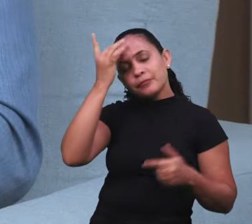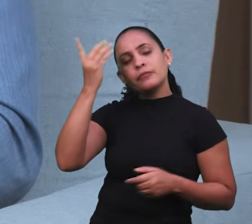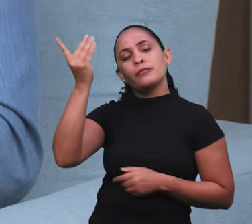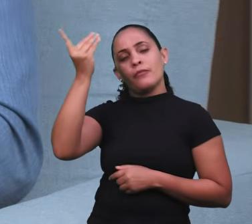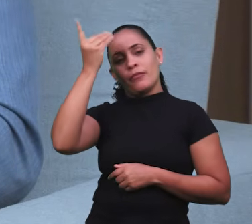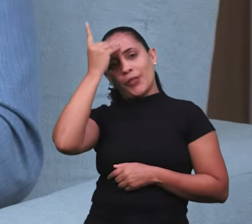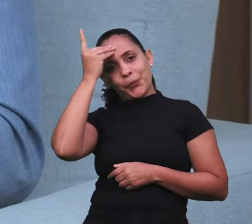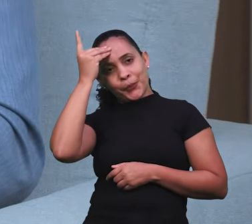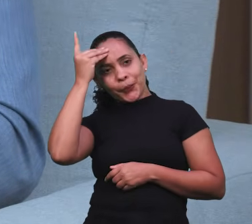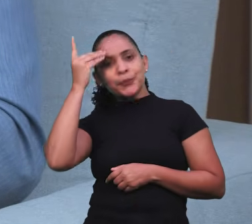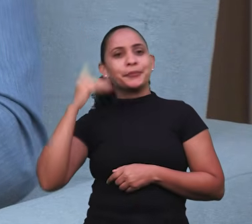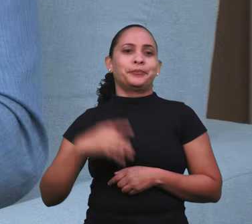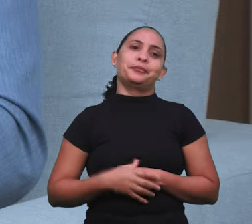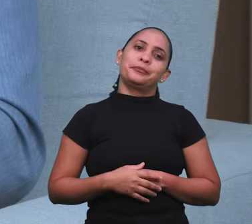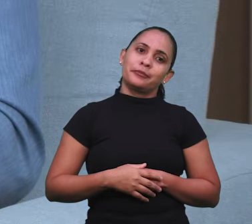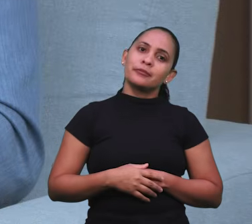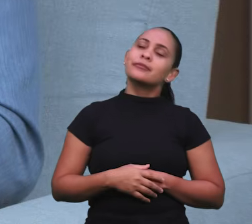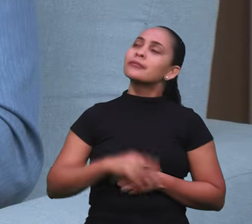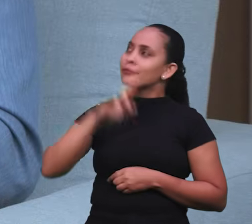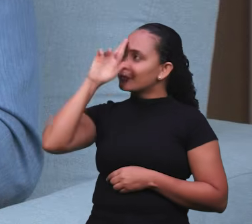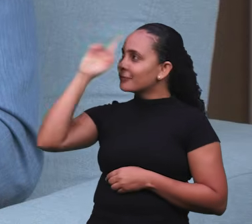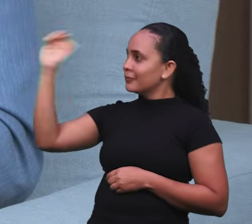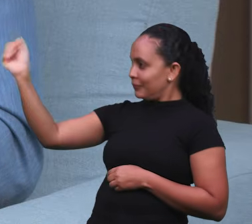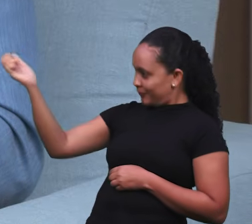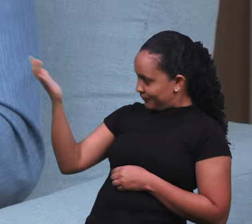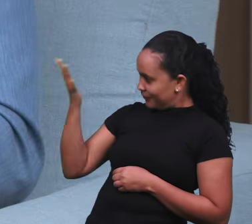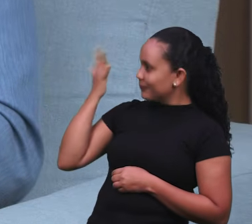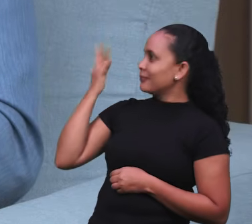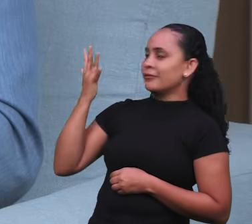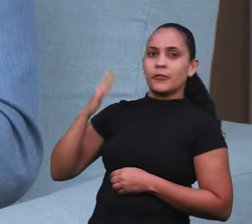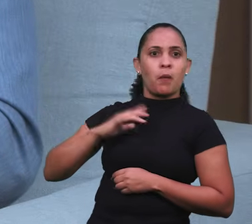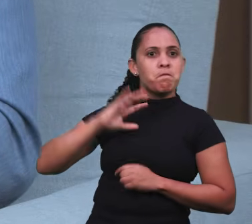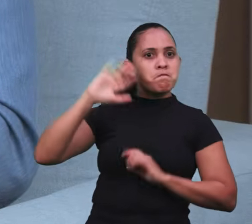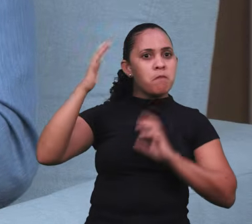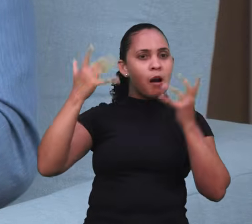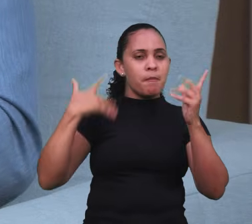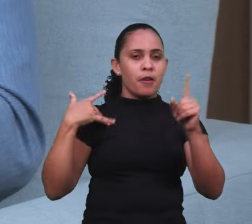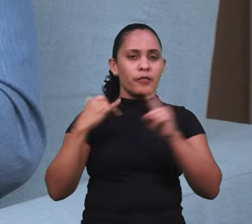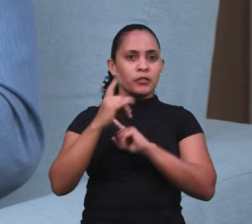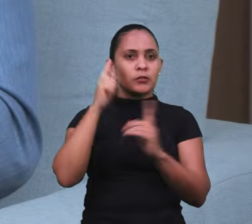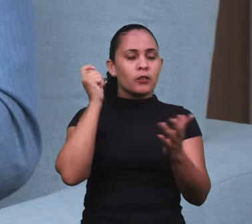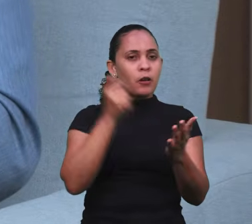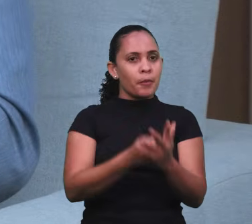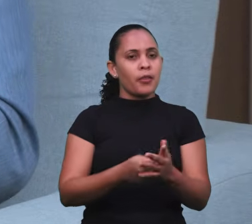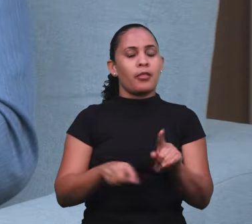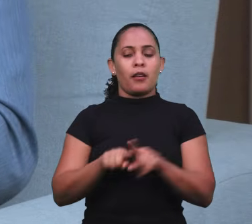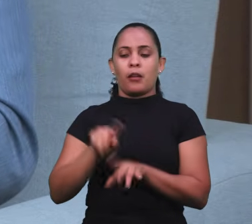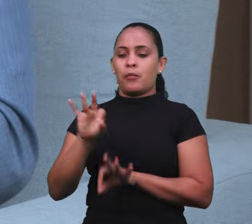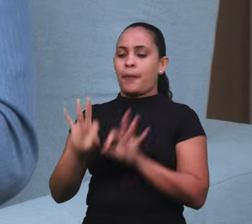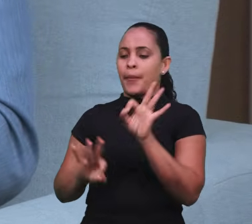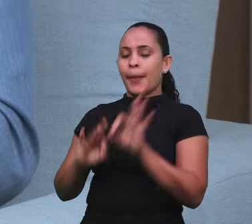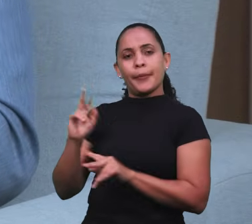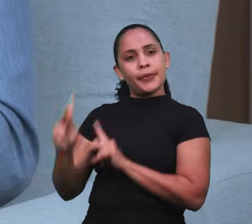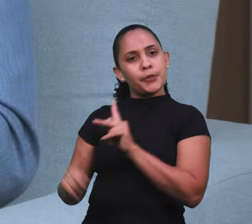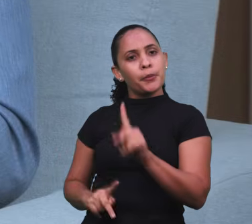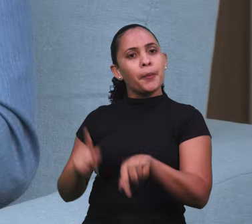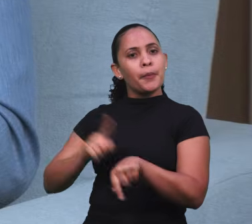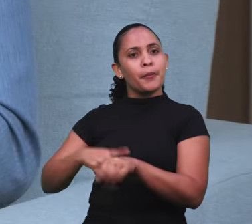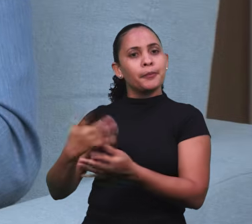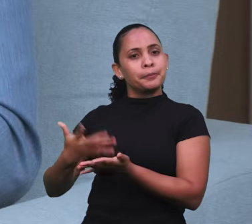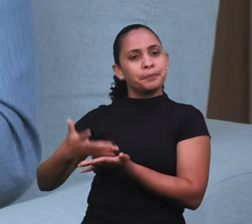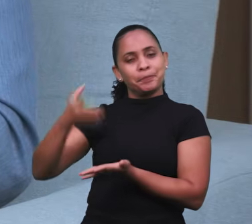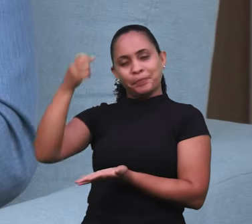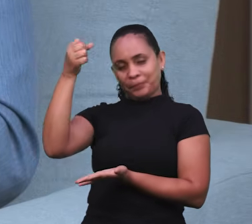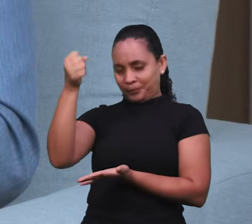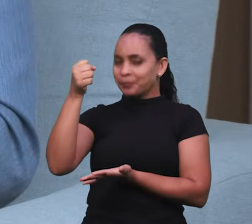dons espirituais, com os sinais proféticos, com aquilo que tem sido a preparação da igreja para o